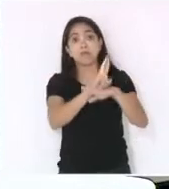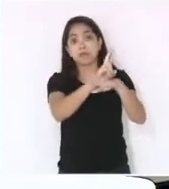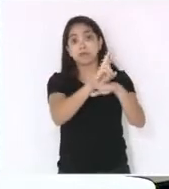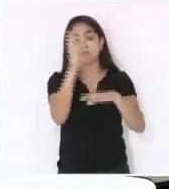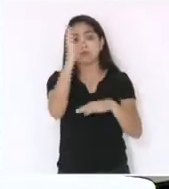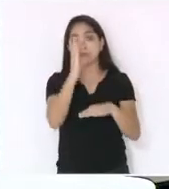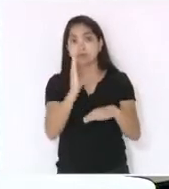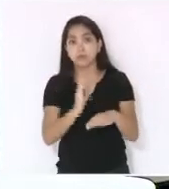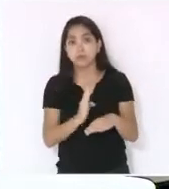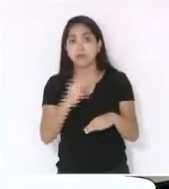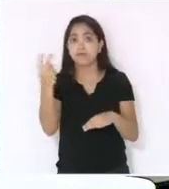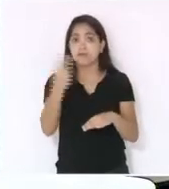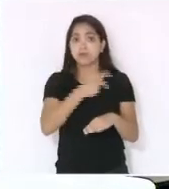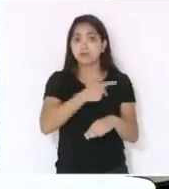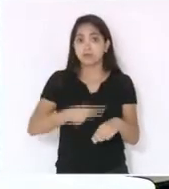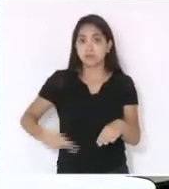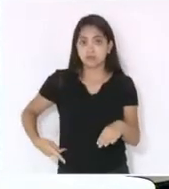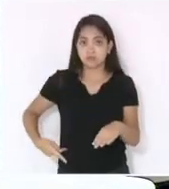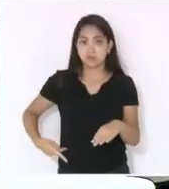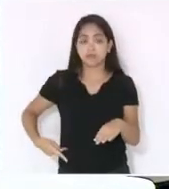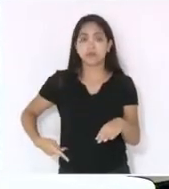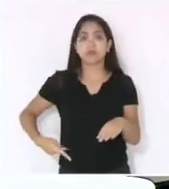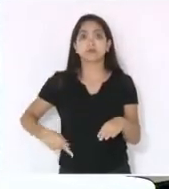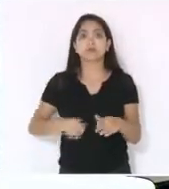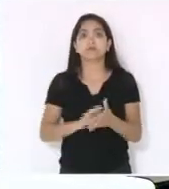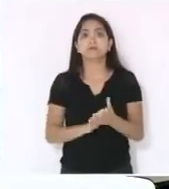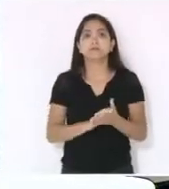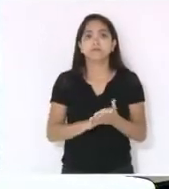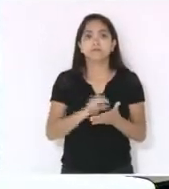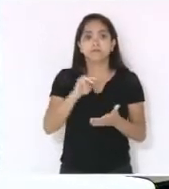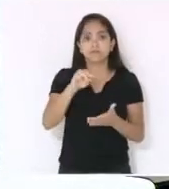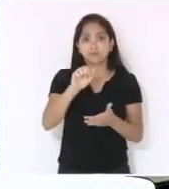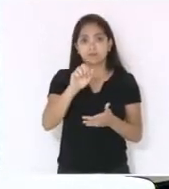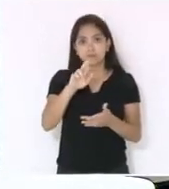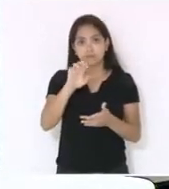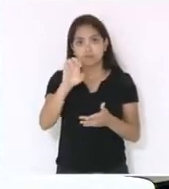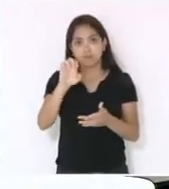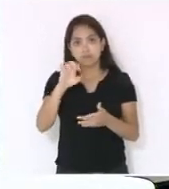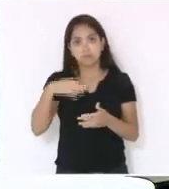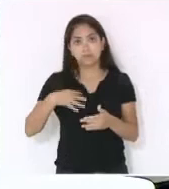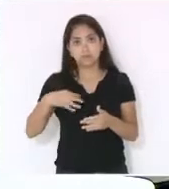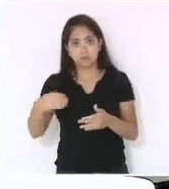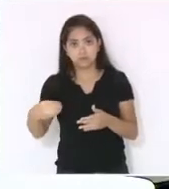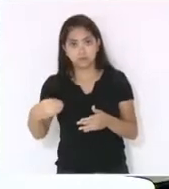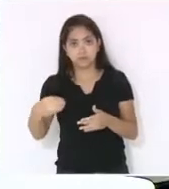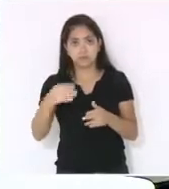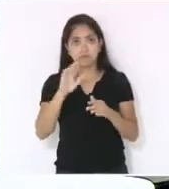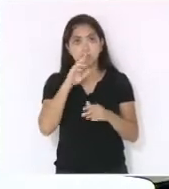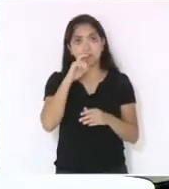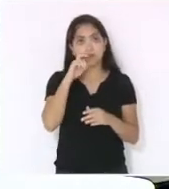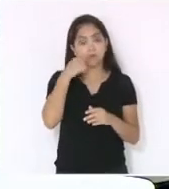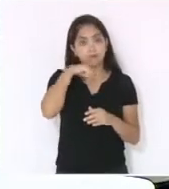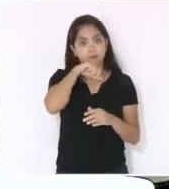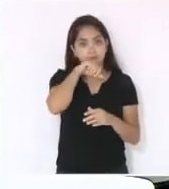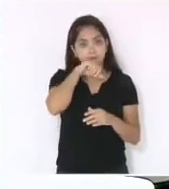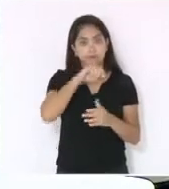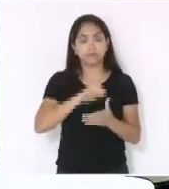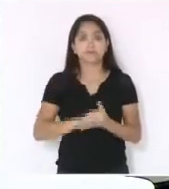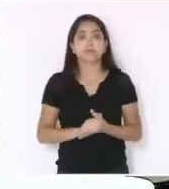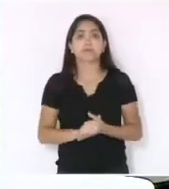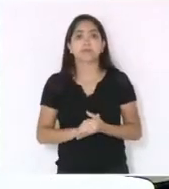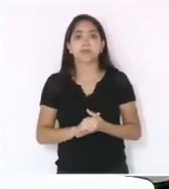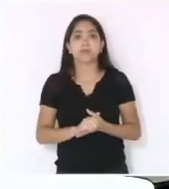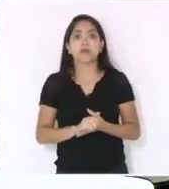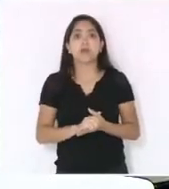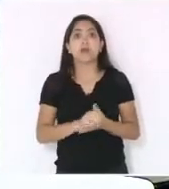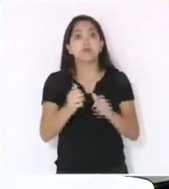vice-presidência do Movimento Latino-Americano de Madre de Hijos LGBTs, o qual eu sou a vice-presidente.